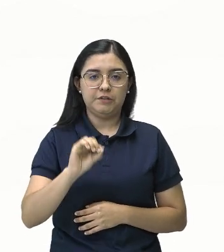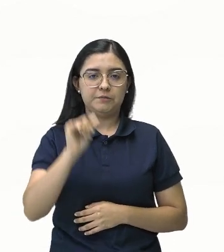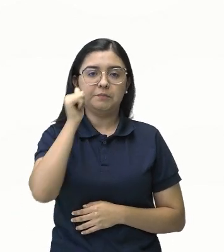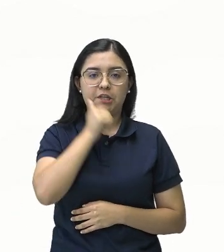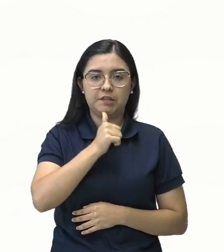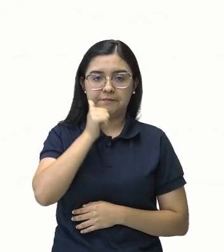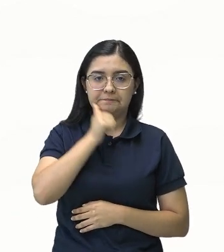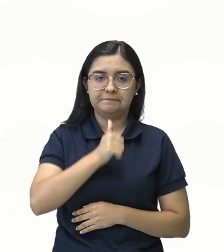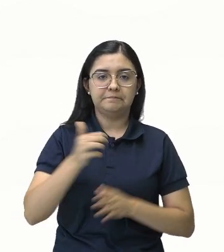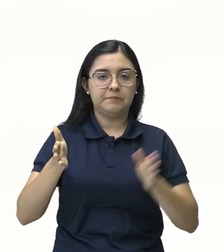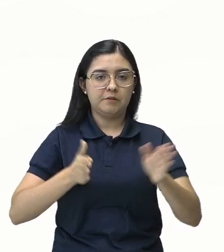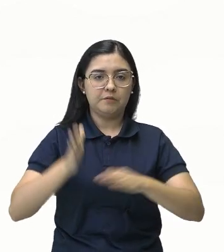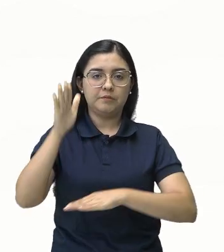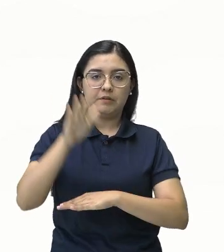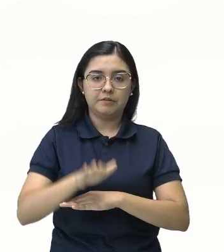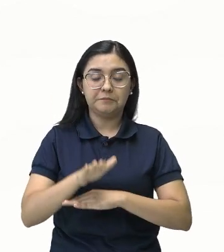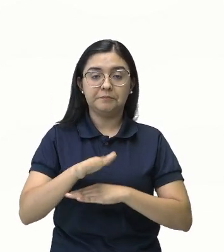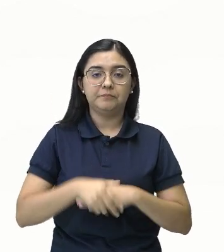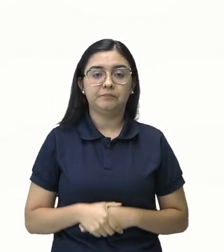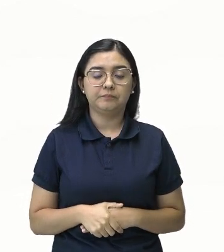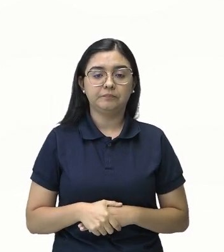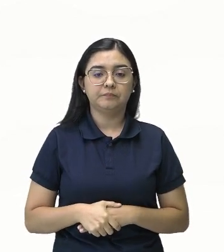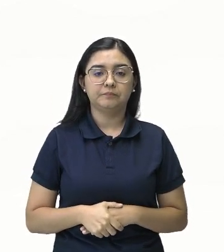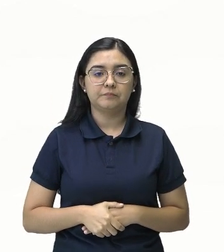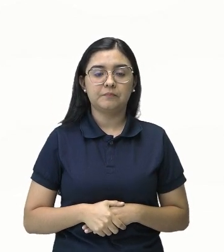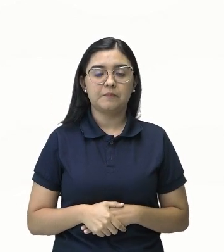meninas. Tá? Então,